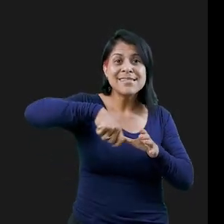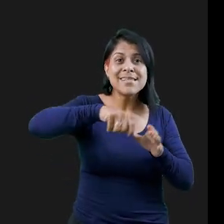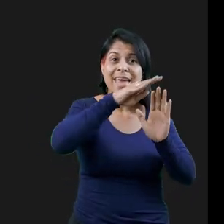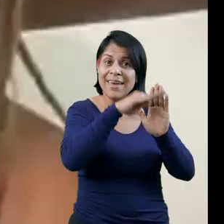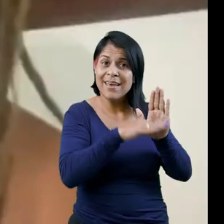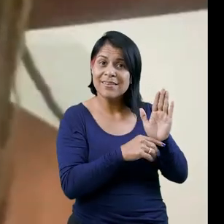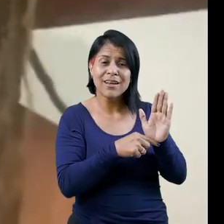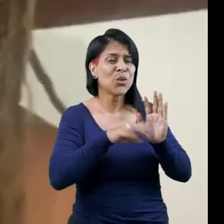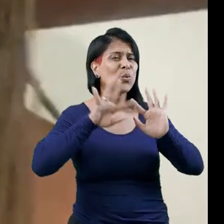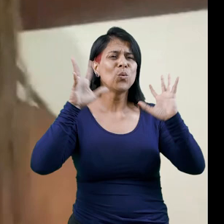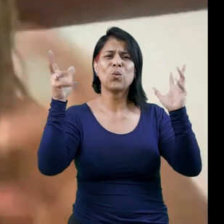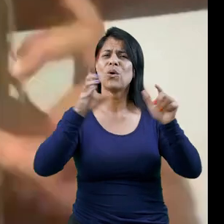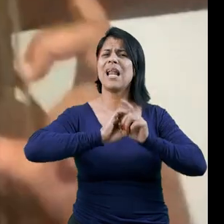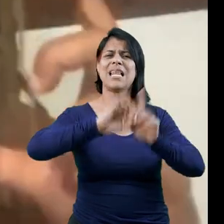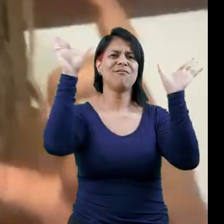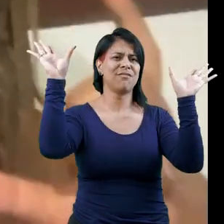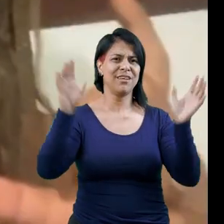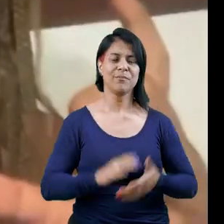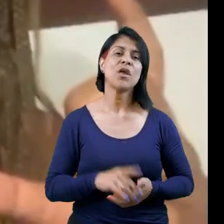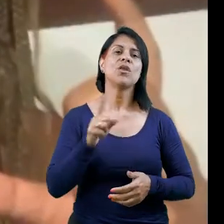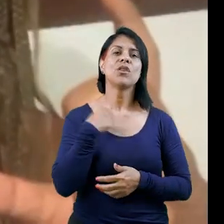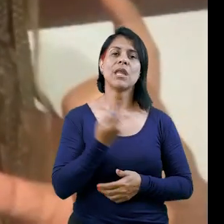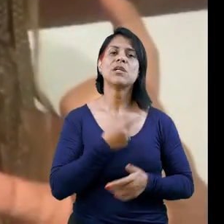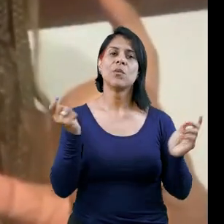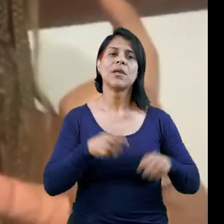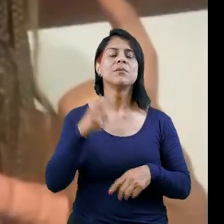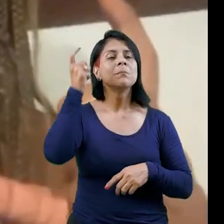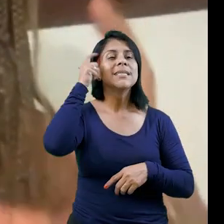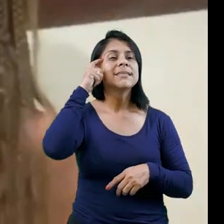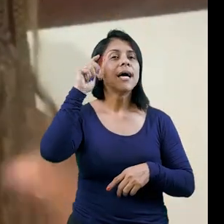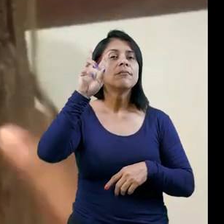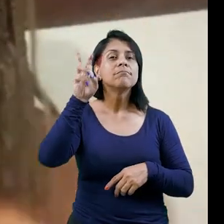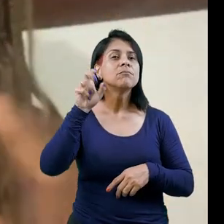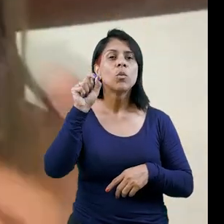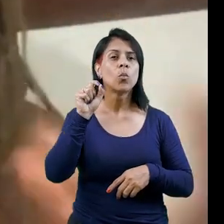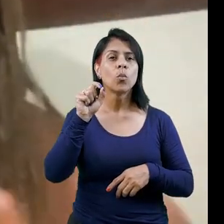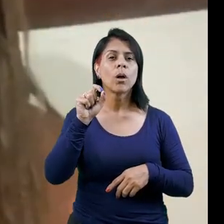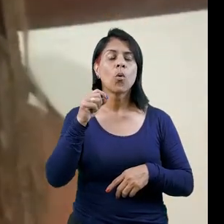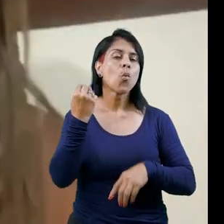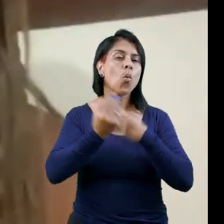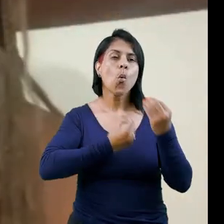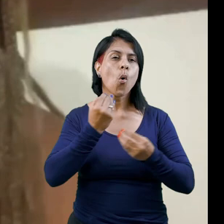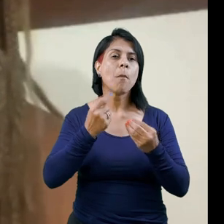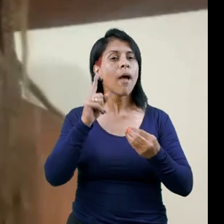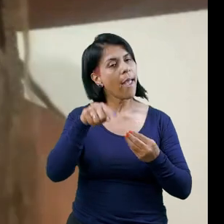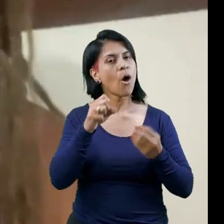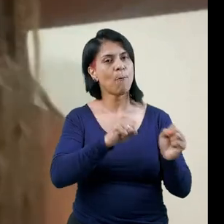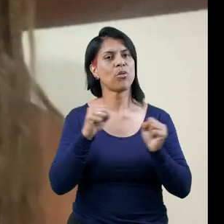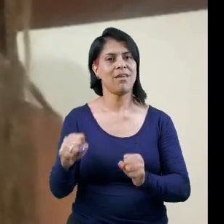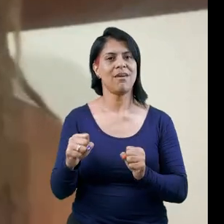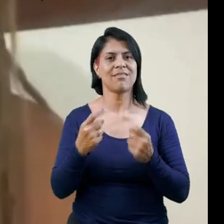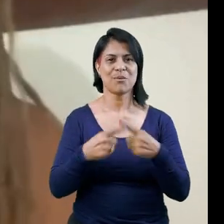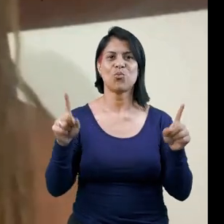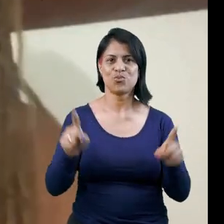Então, que a gente pensasse em que esse é um dos poderes da